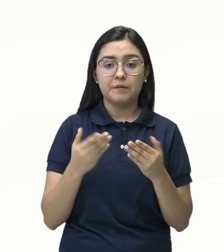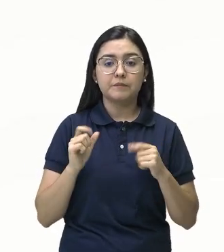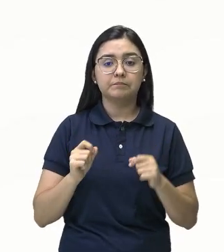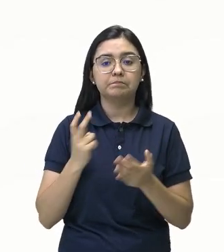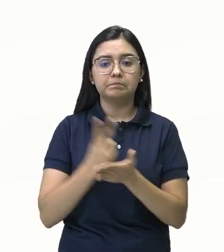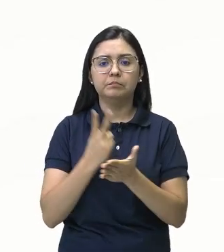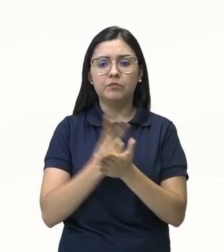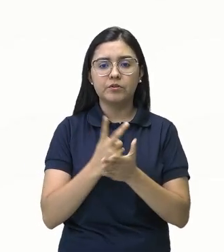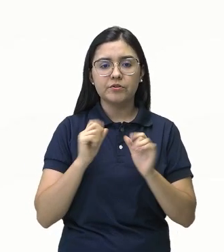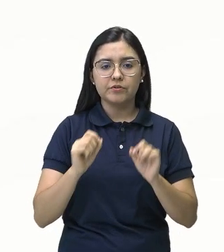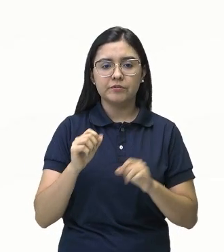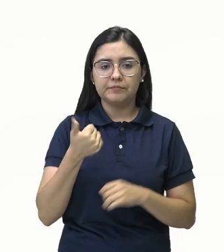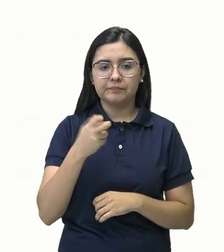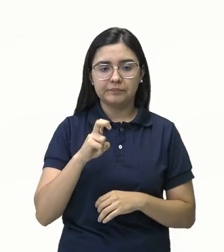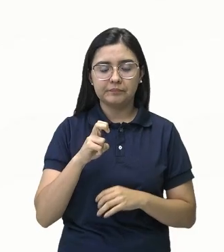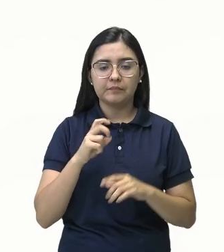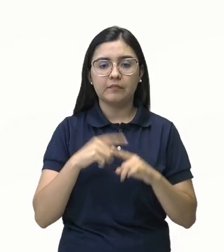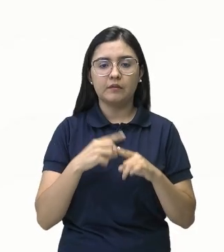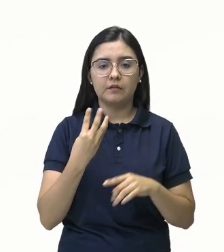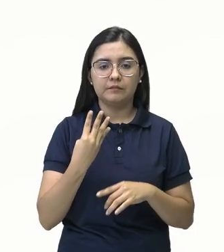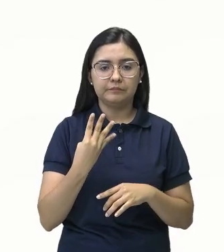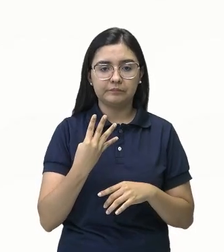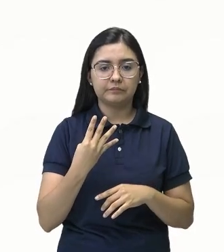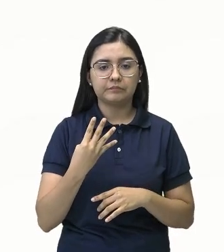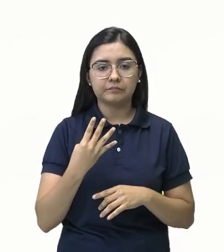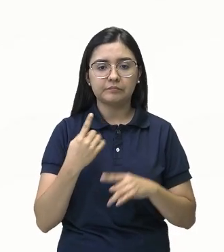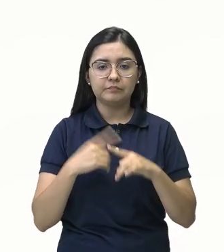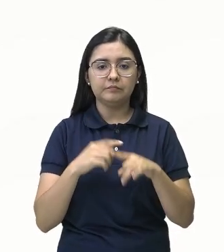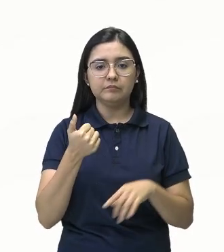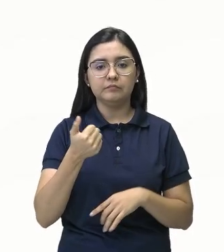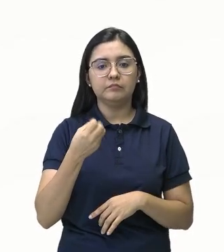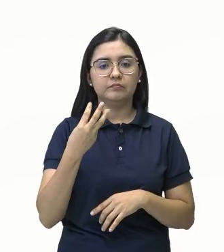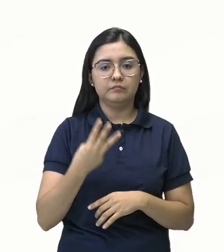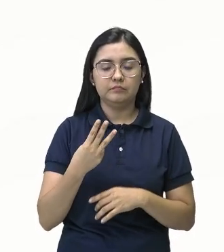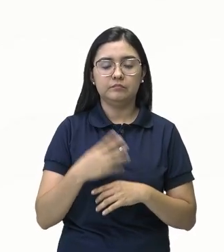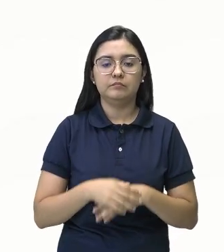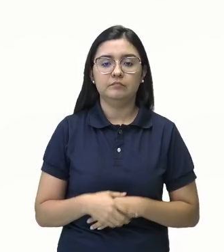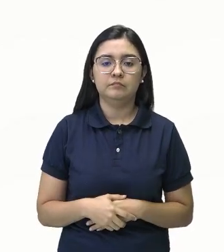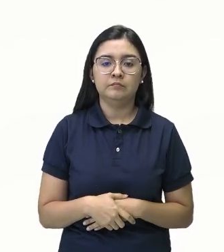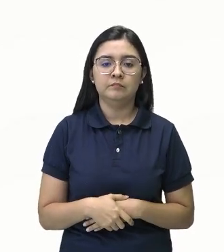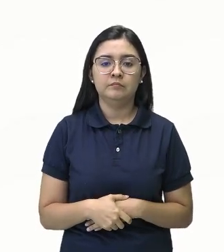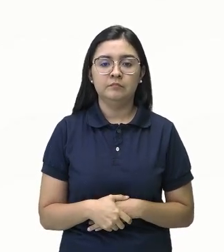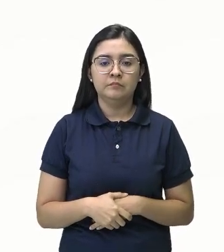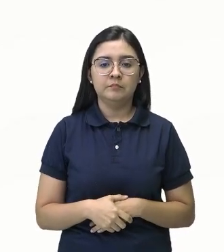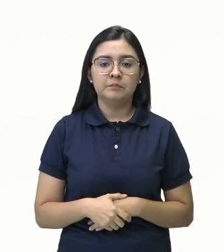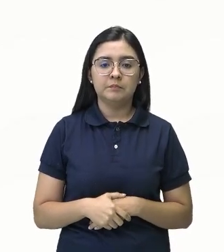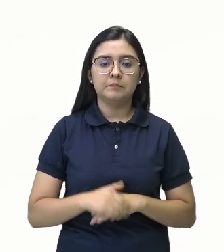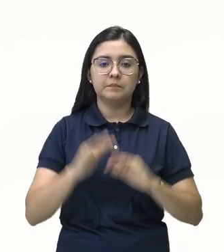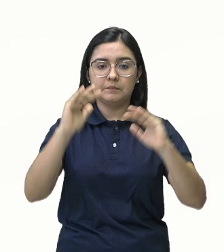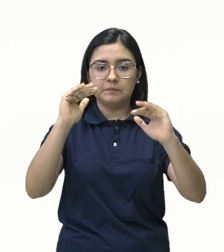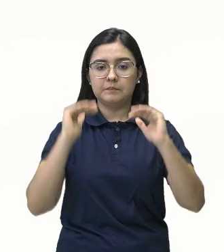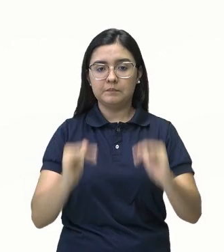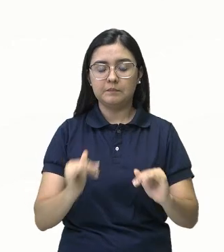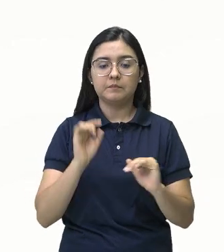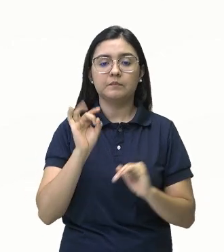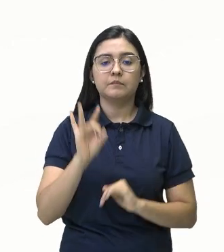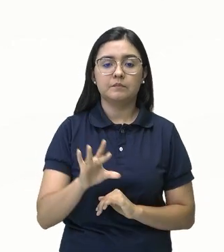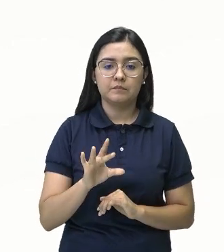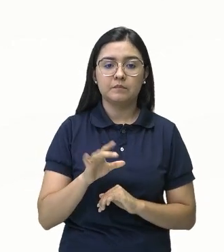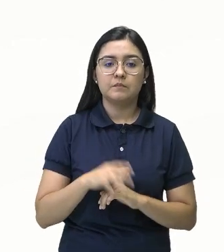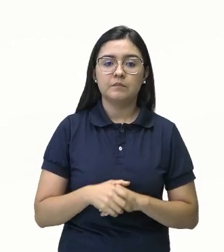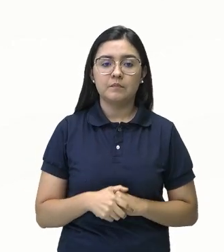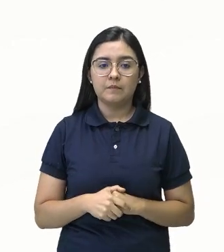quem? 15 vezes 14 vezes 13. E embaixo, apenas o